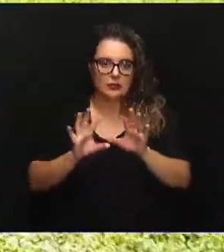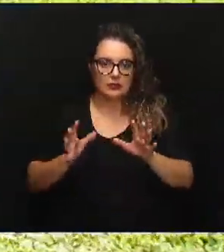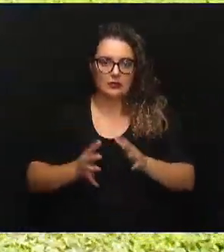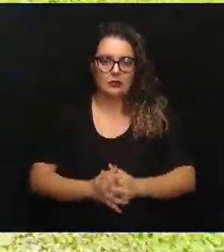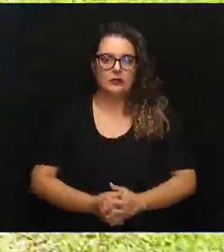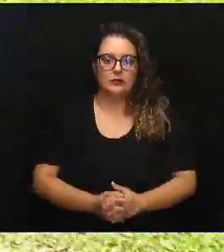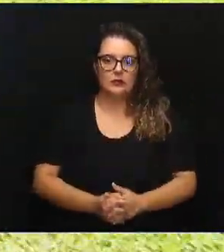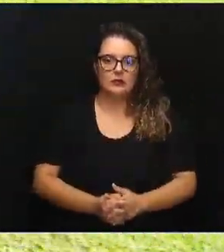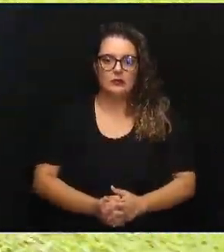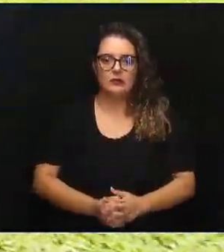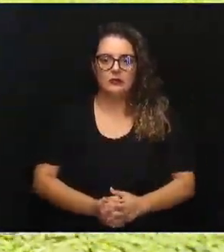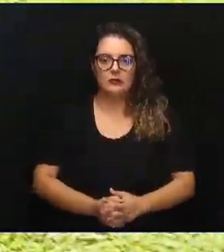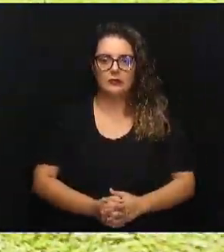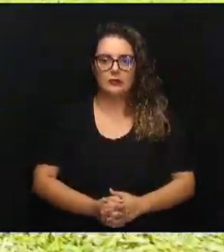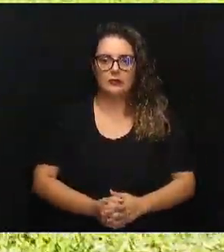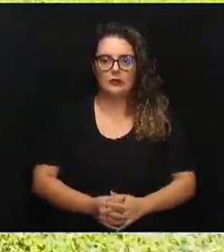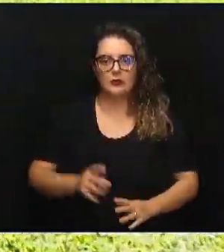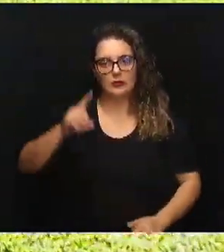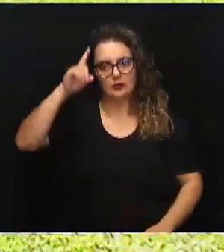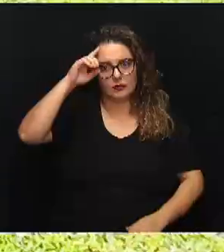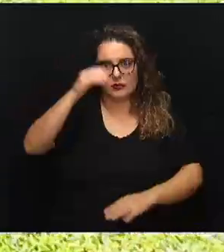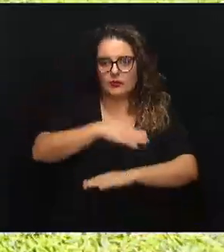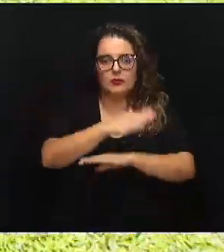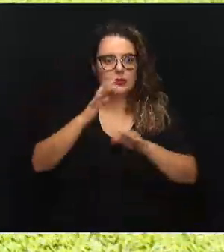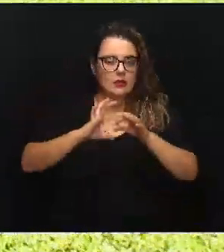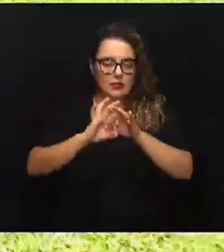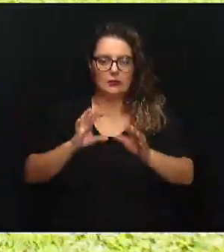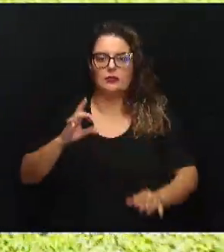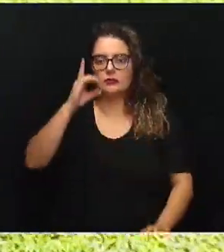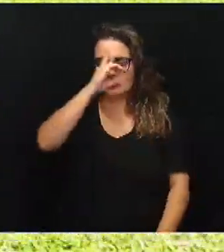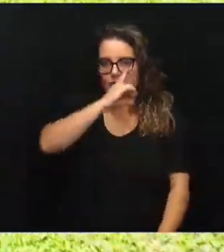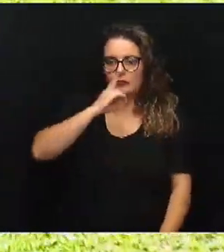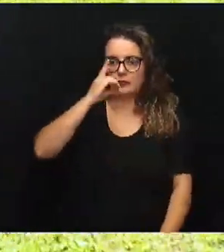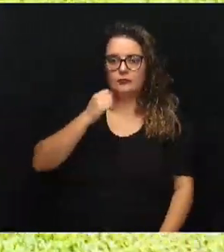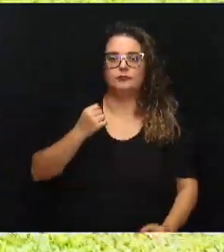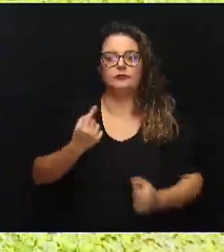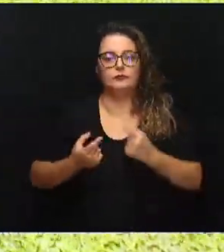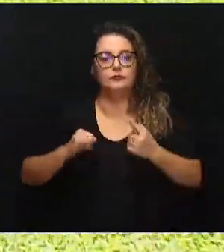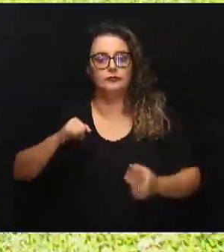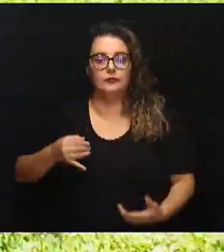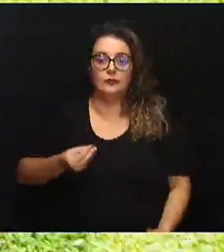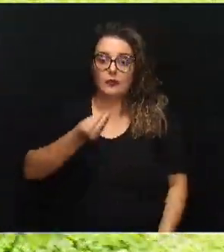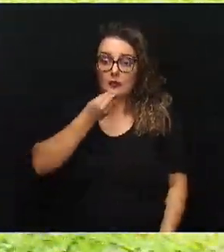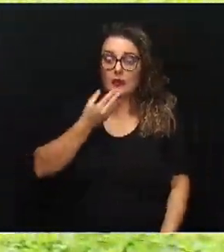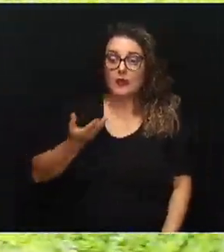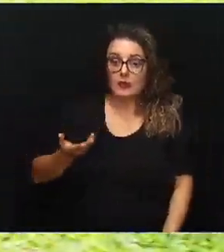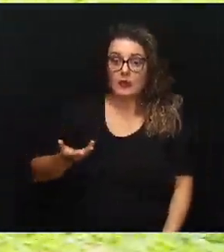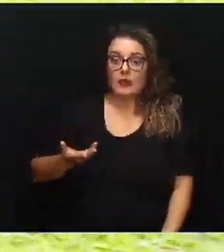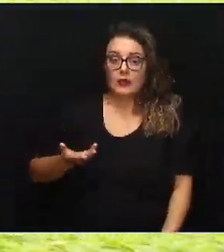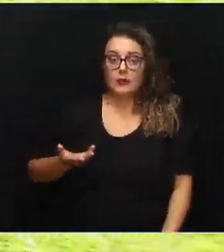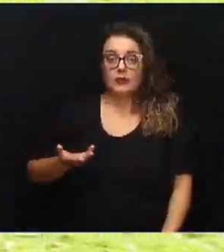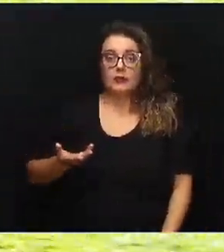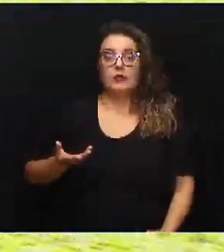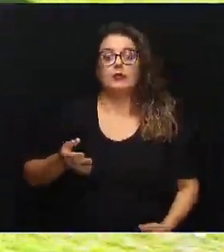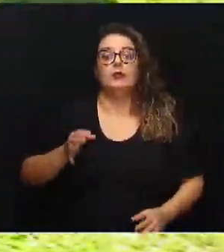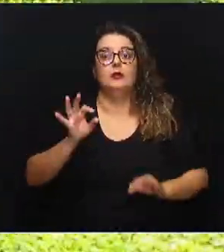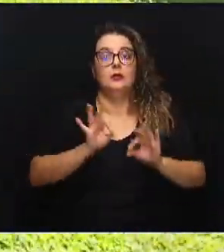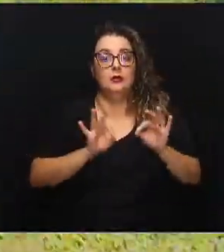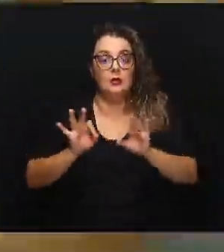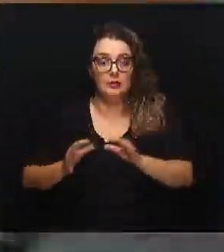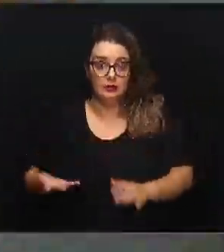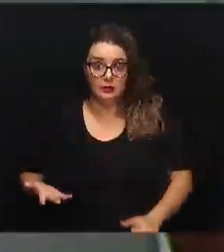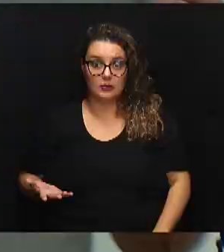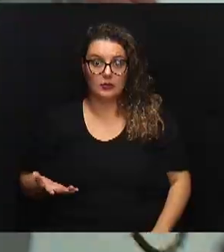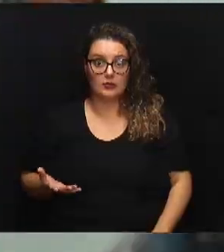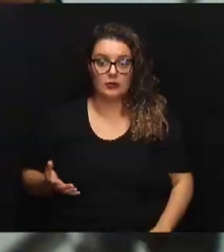São praticamente o dia todo livre no domingo, né? Alguns aproveitam para colocar em dia as tarefas que